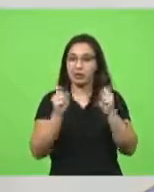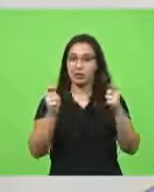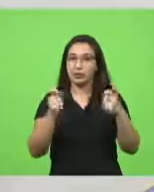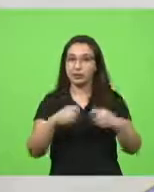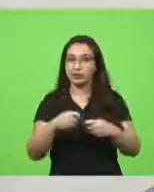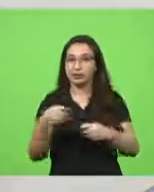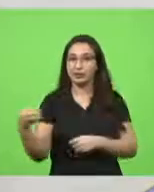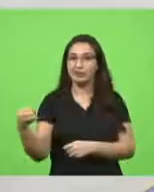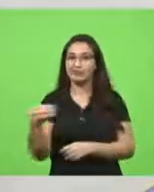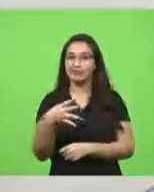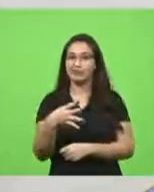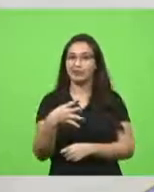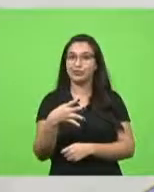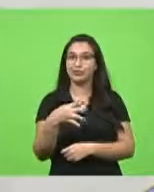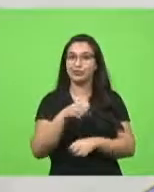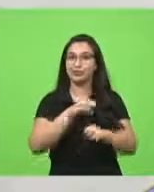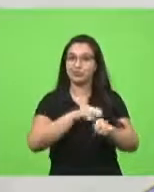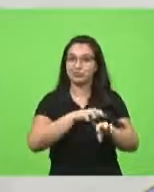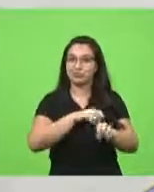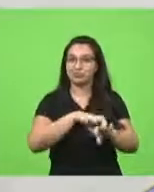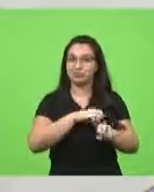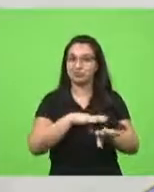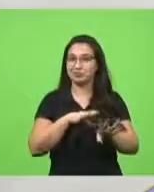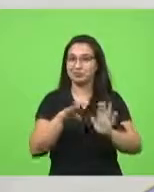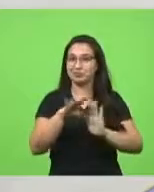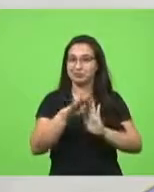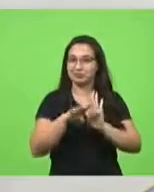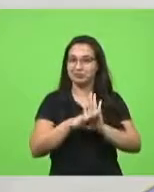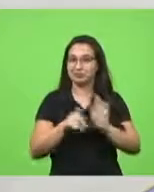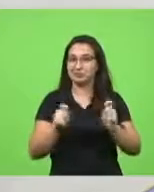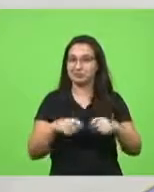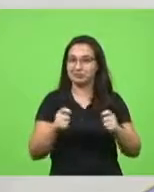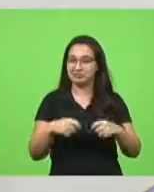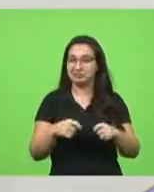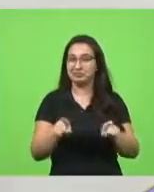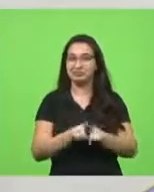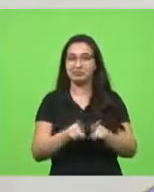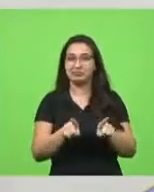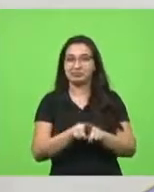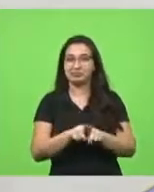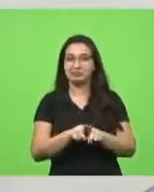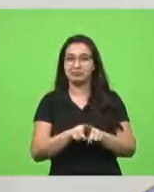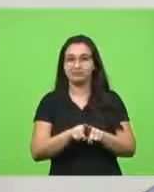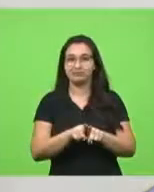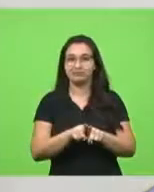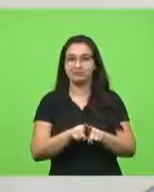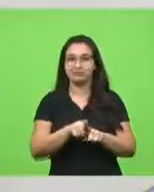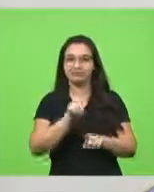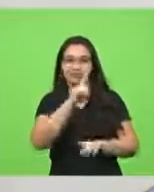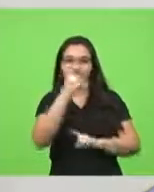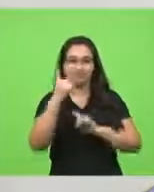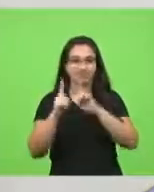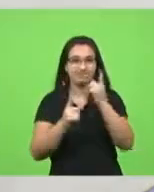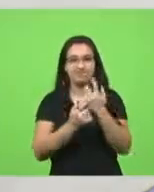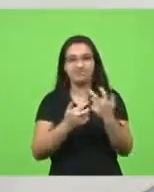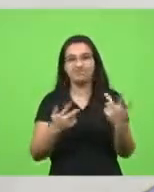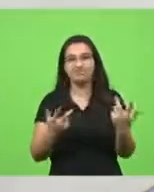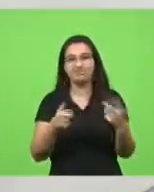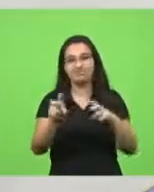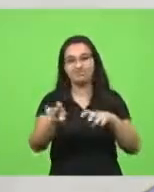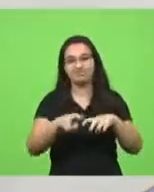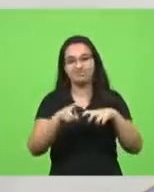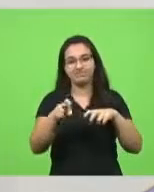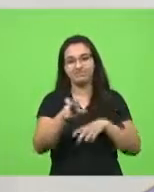educação e também possam empreender com inovação no meio rural. Por isso, esses 6 grandes programas,